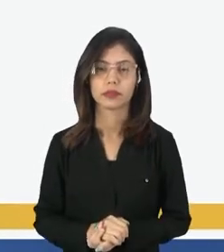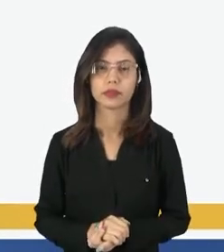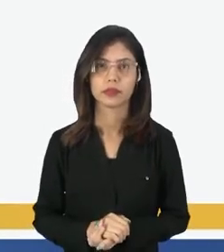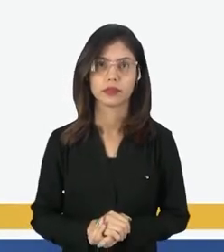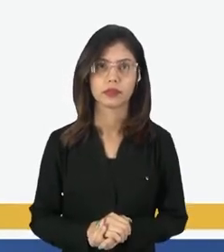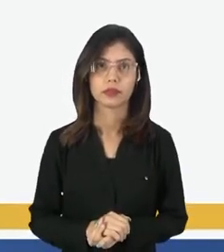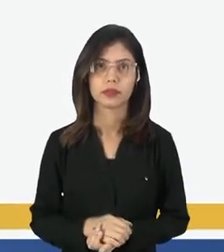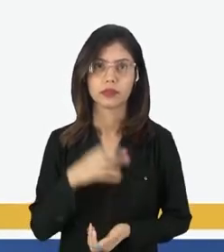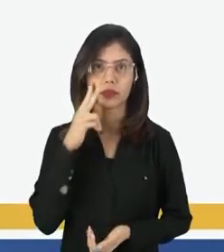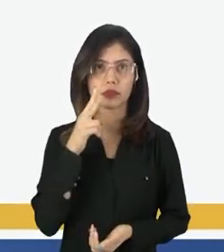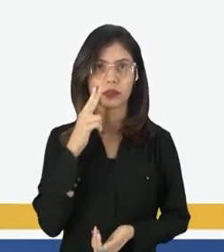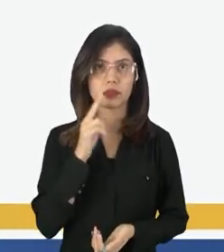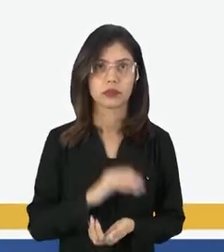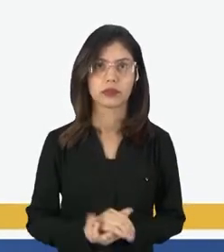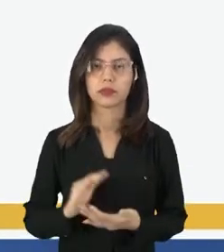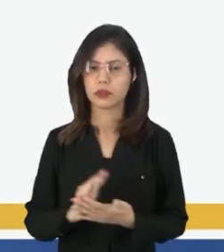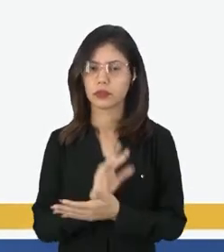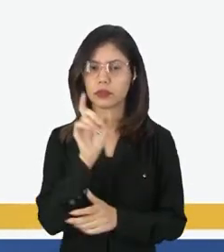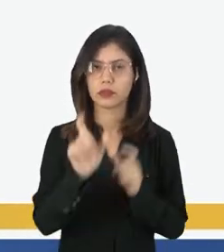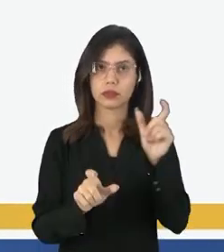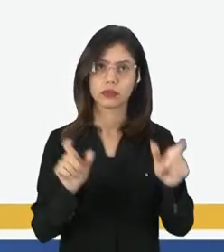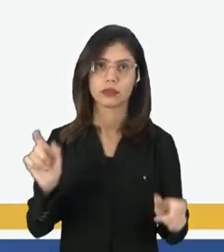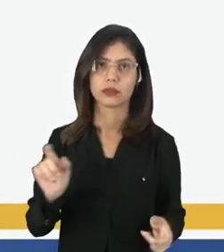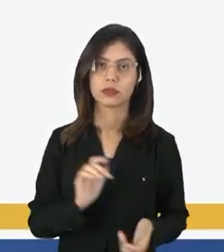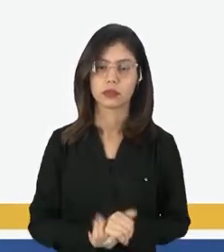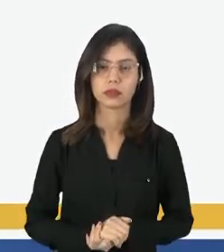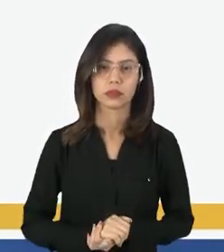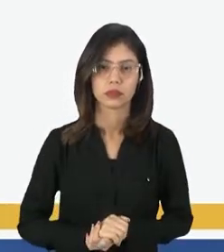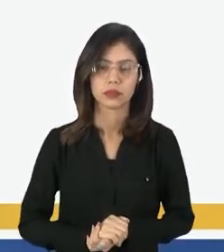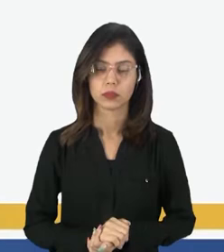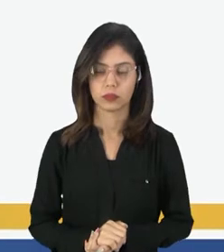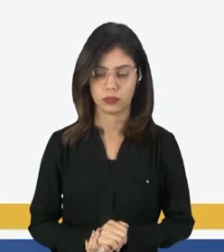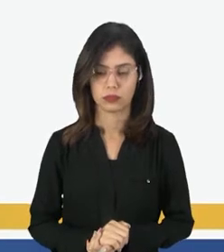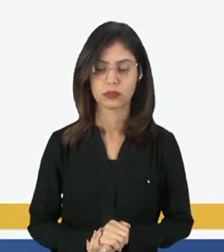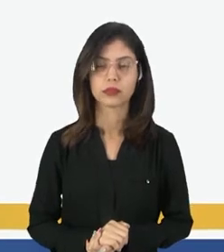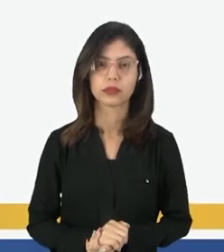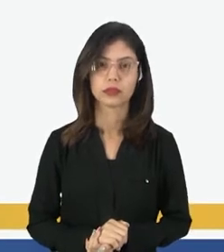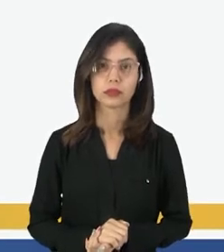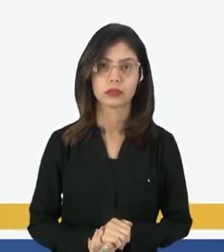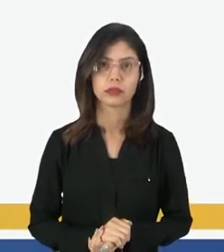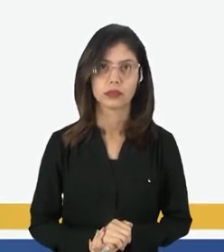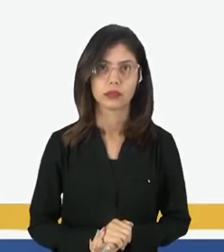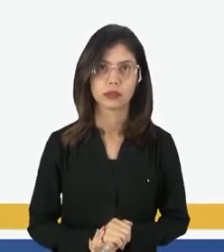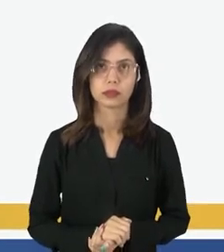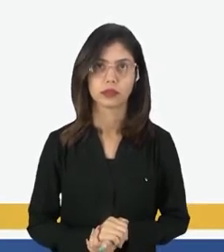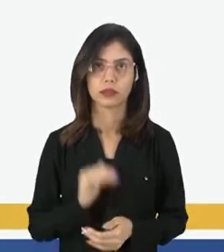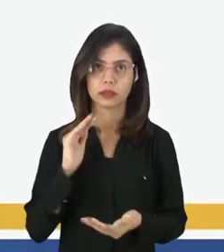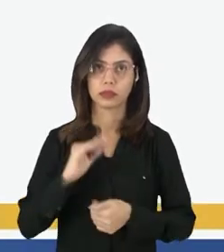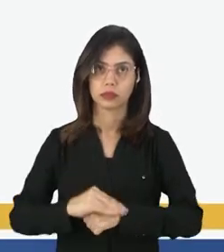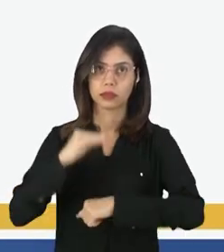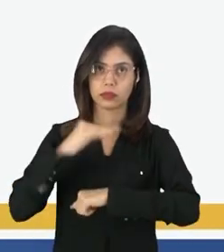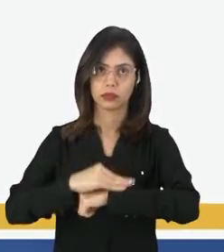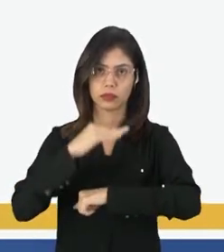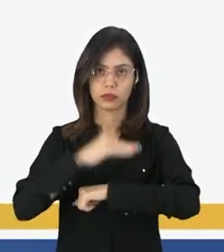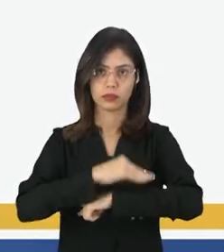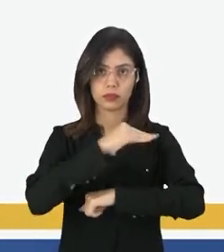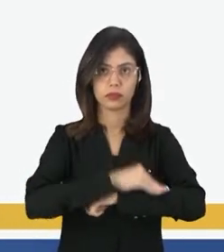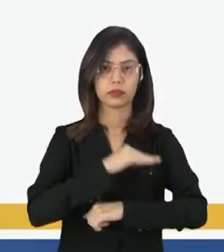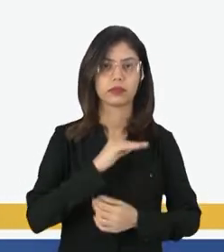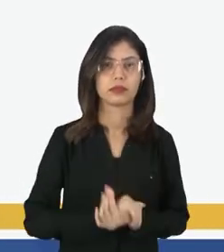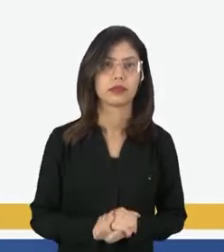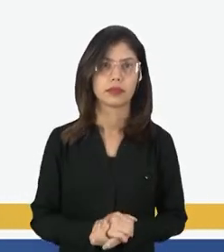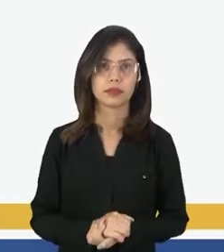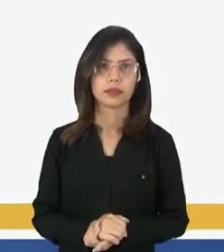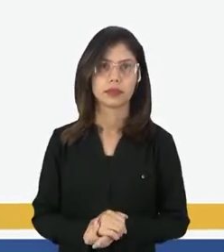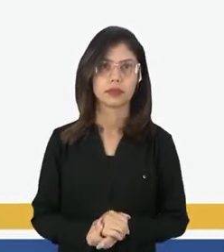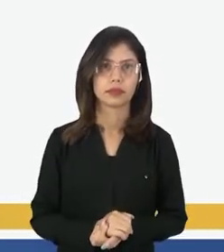de meu urubu ver uns personagem da história aí tá inclusive o sapo você também não sabe aí